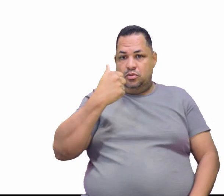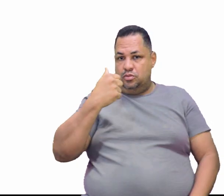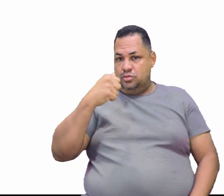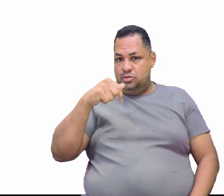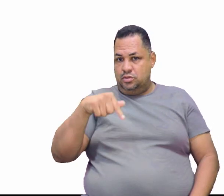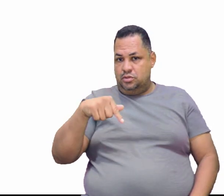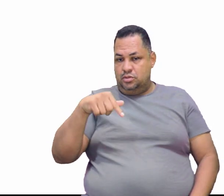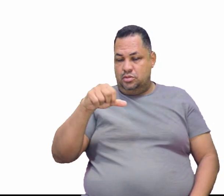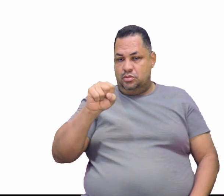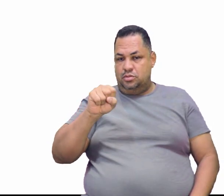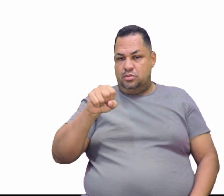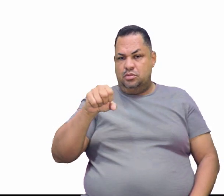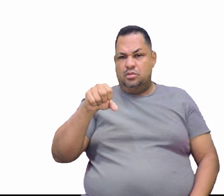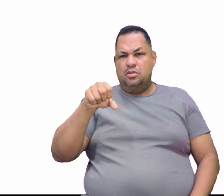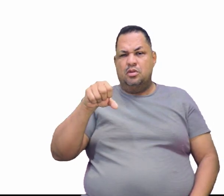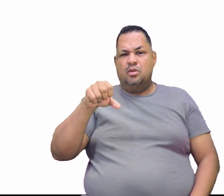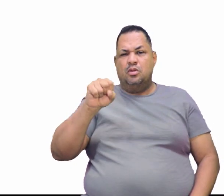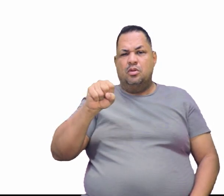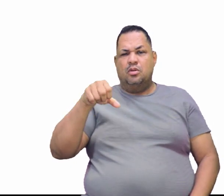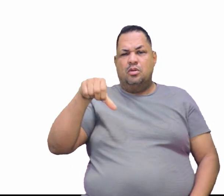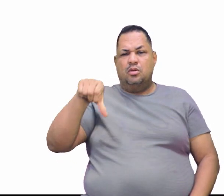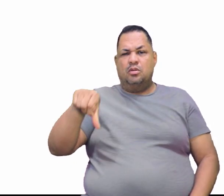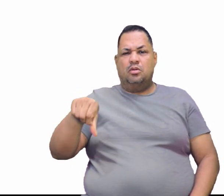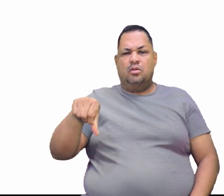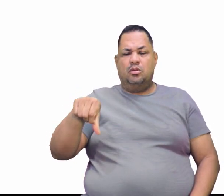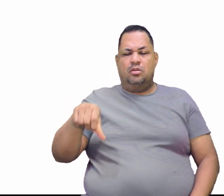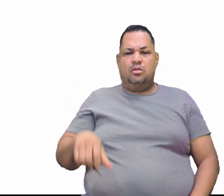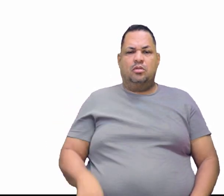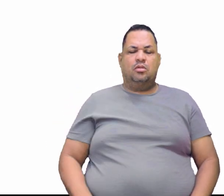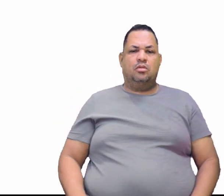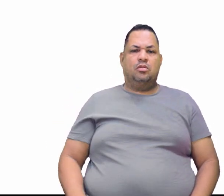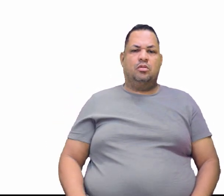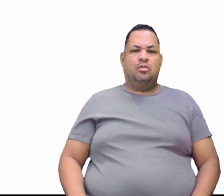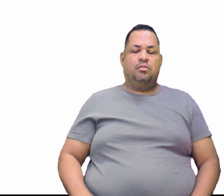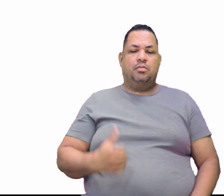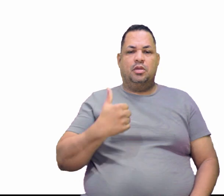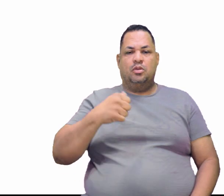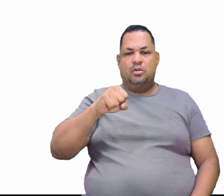1889, né? Aqui 1870 é 1800.